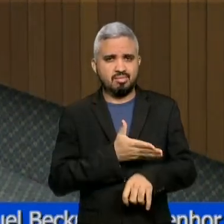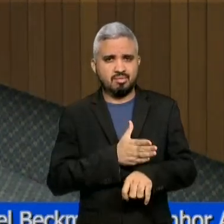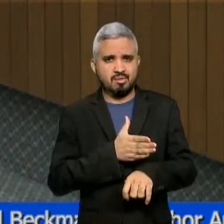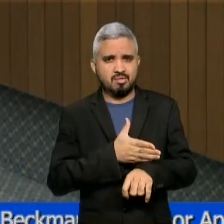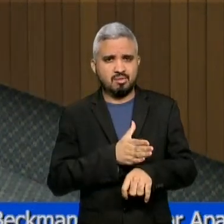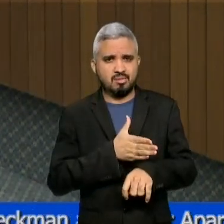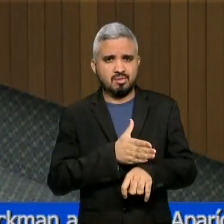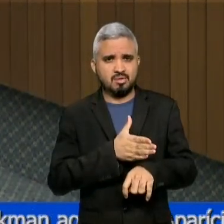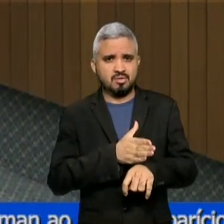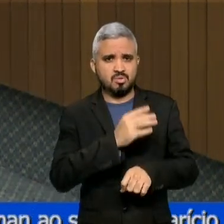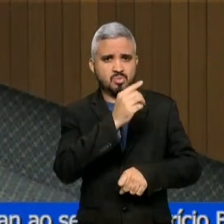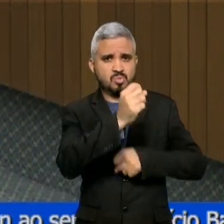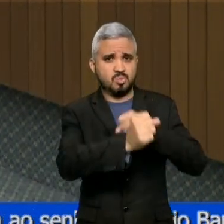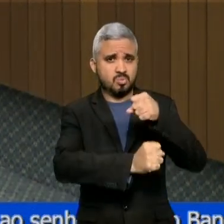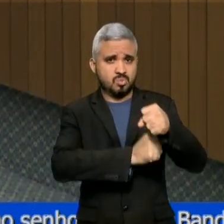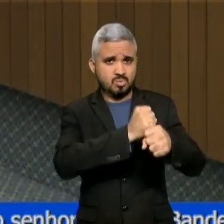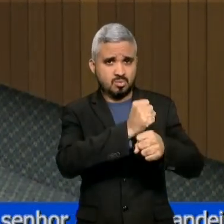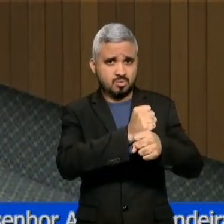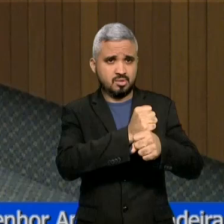próximo ano,